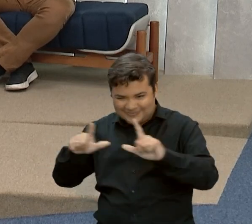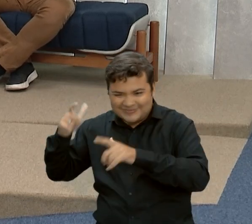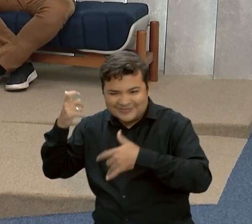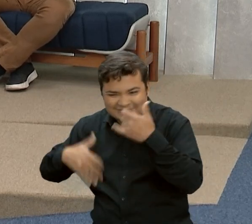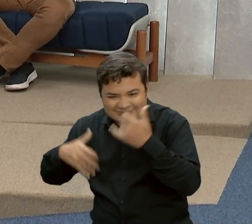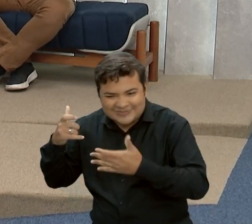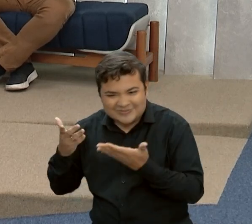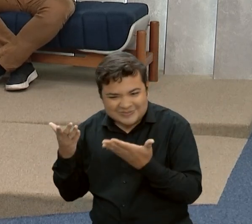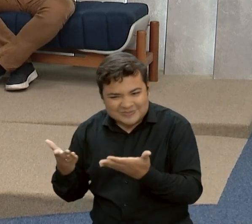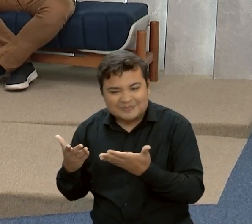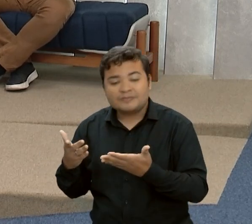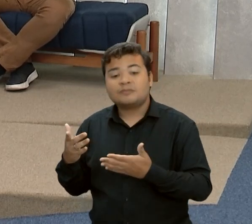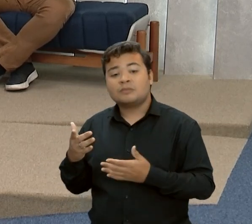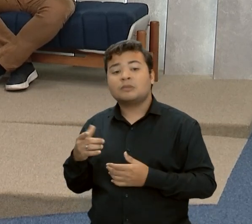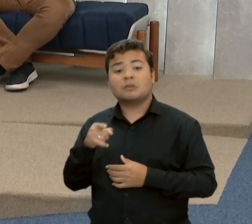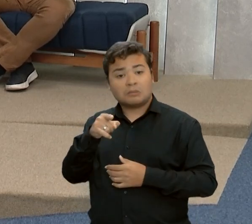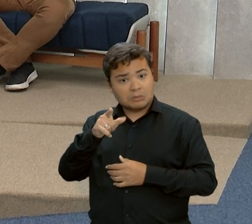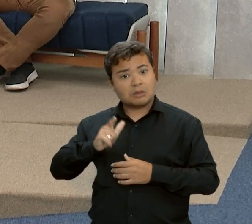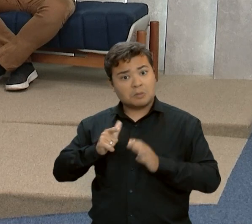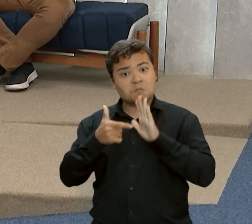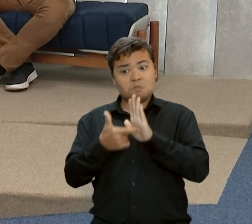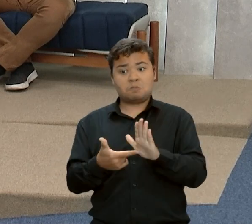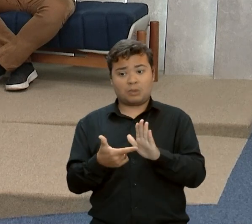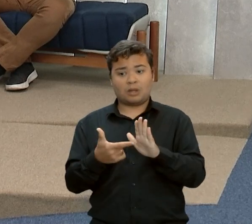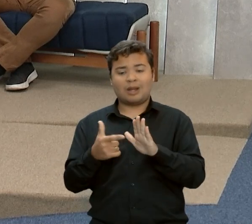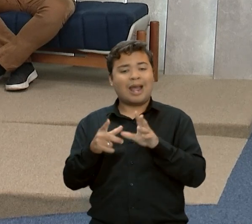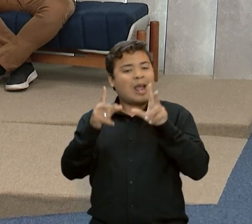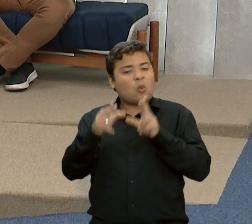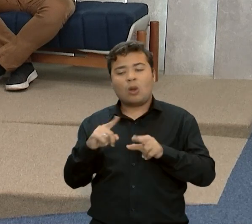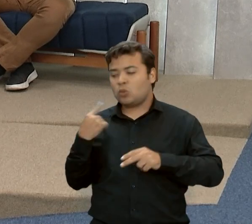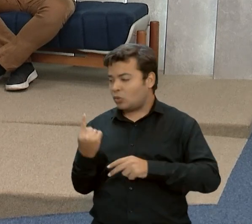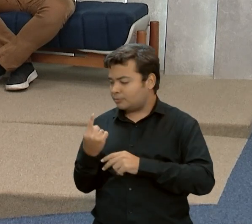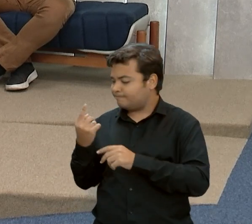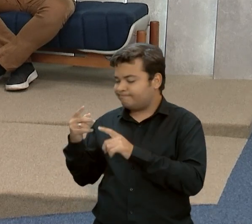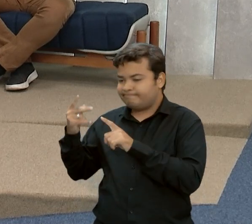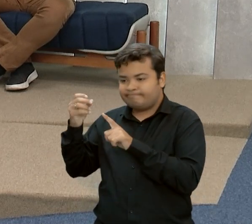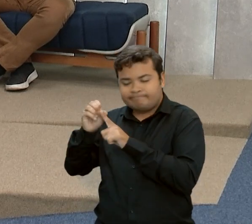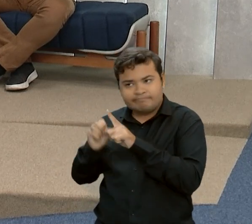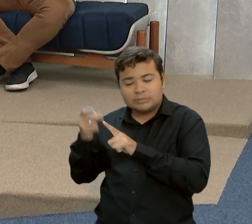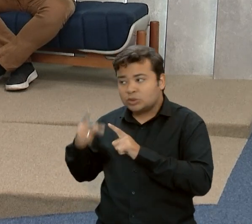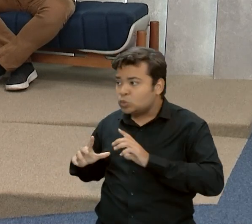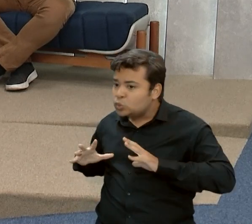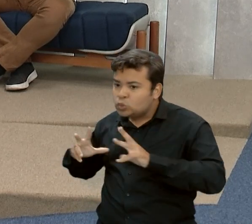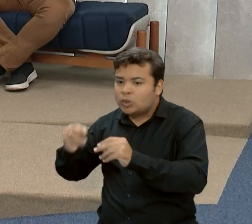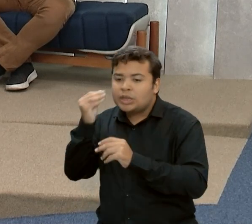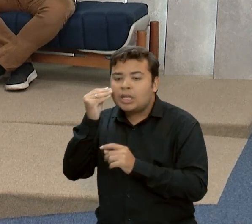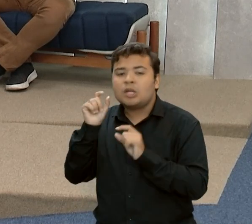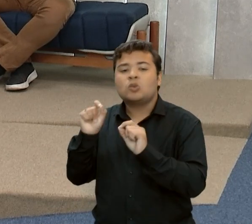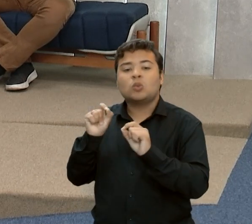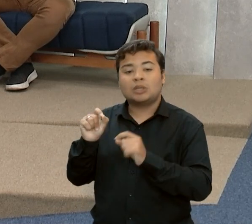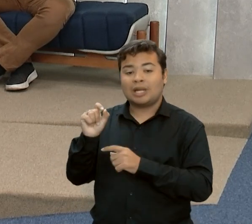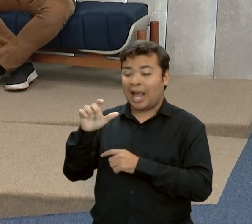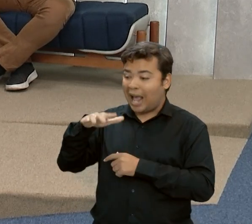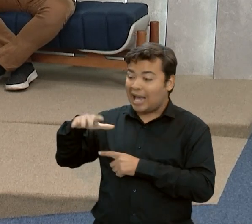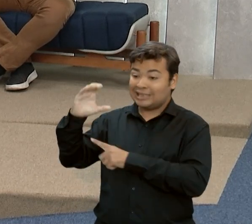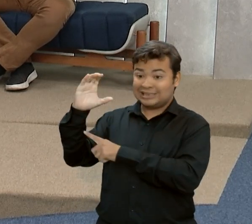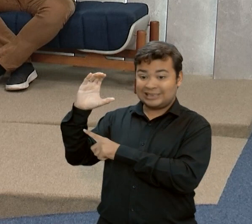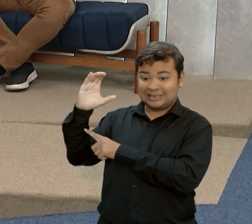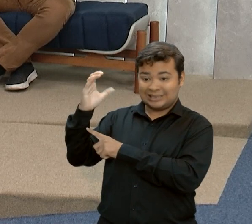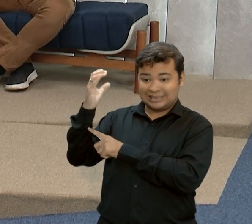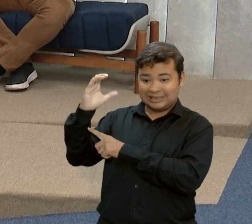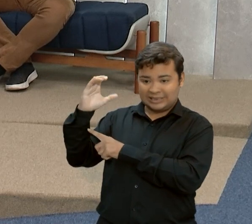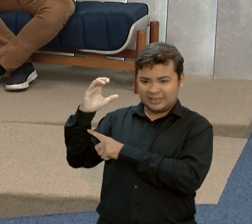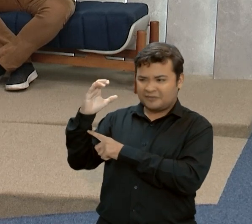fazer com toda a nossa programação, é traduzir a ciência, traduzir os termos que são